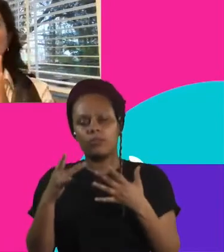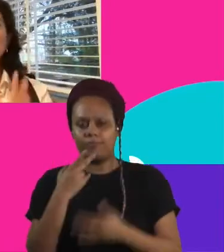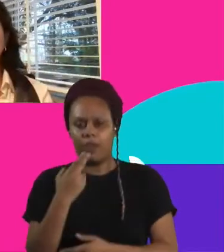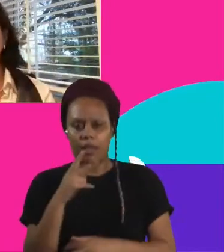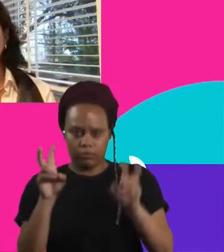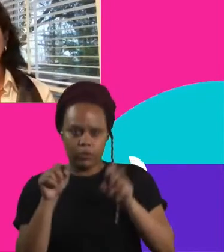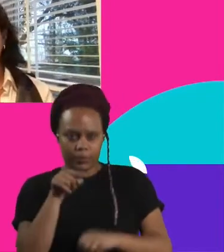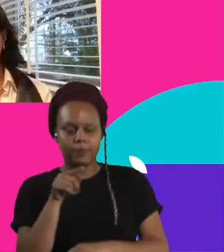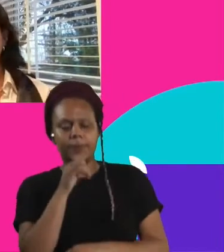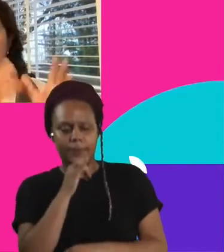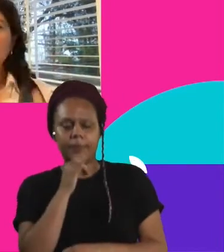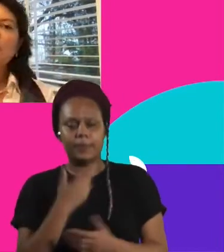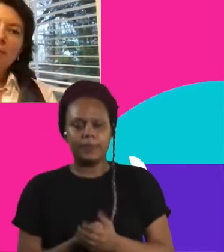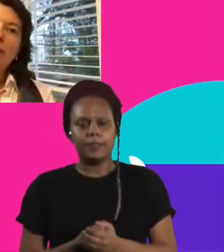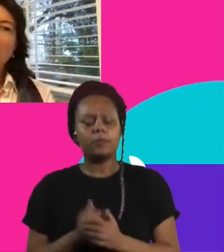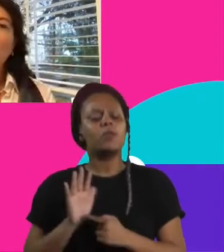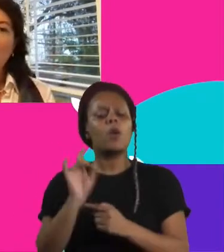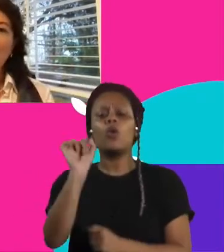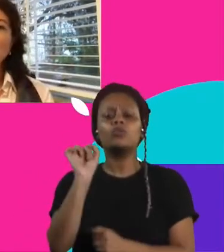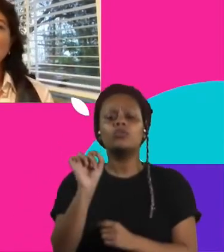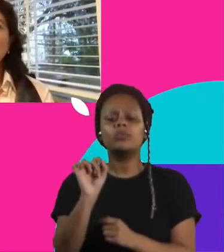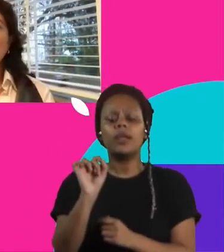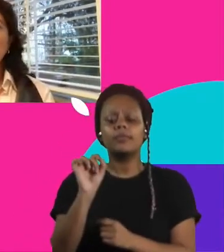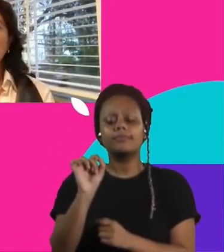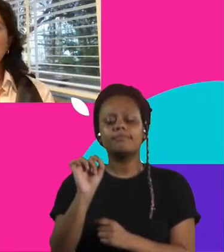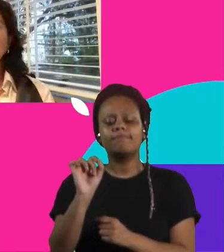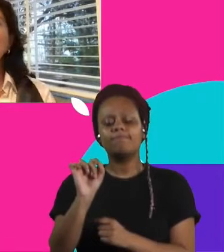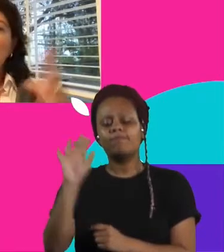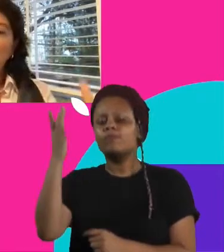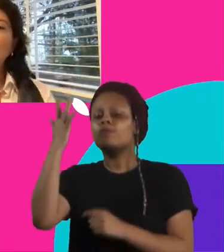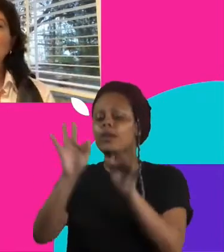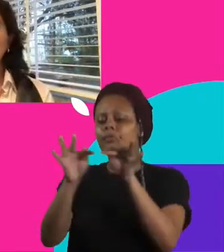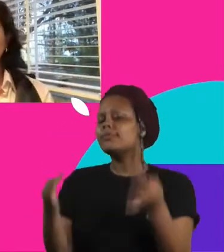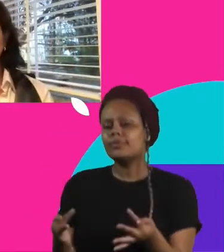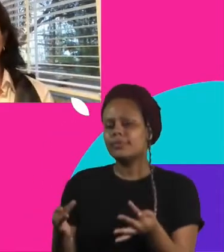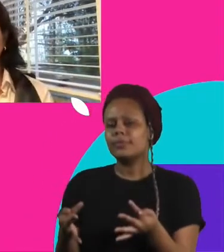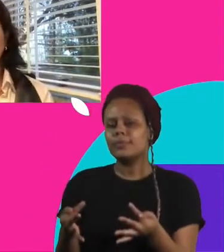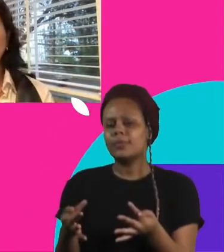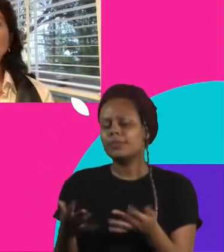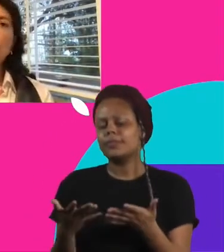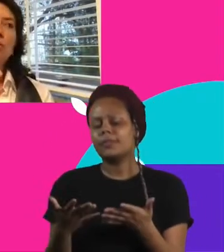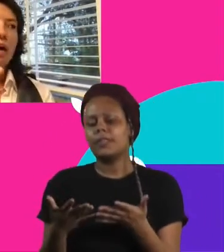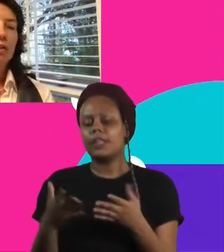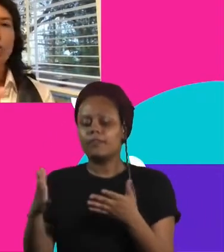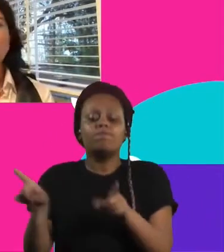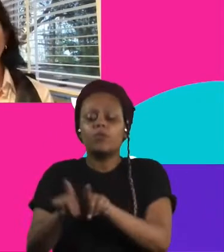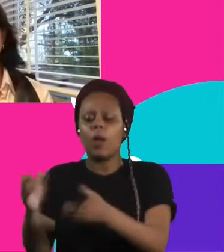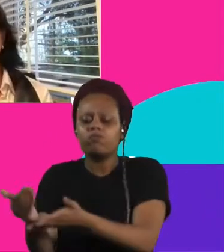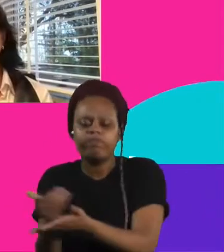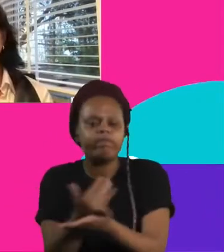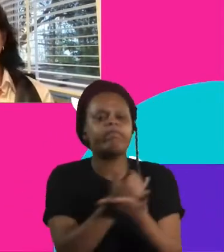vezes tem solução simples para problemas complexos, e juntar todas essas coisas são importantes. Um outro